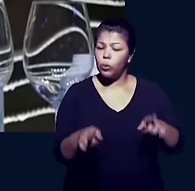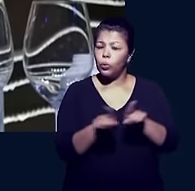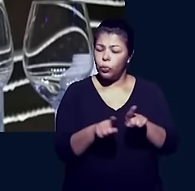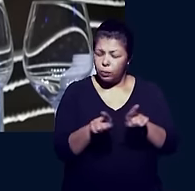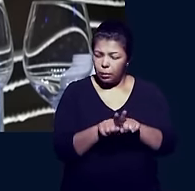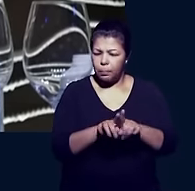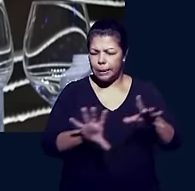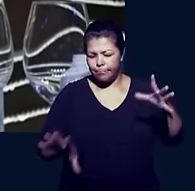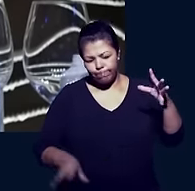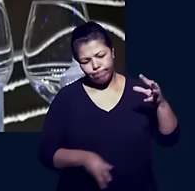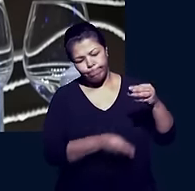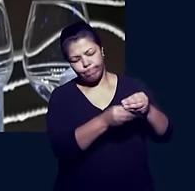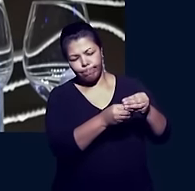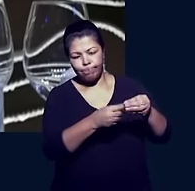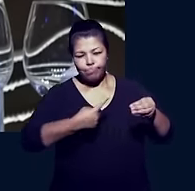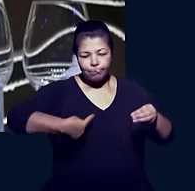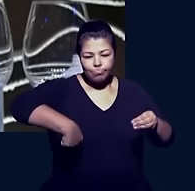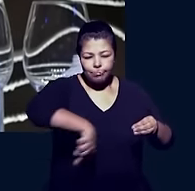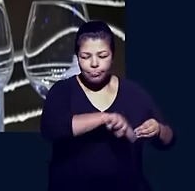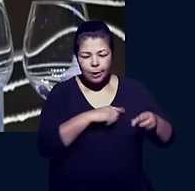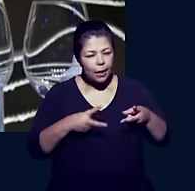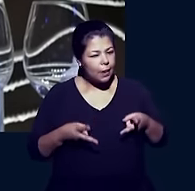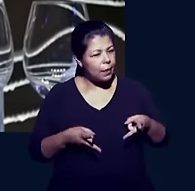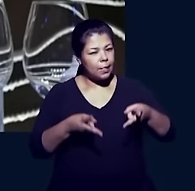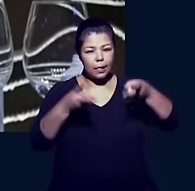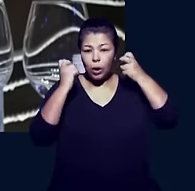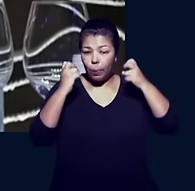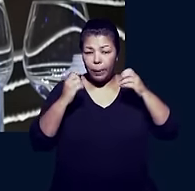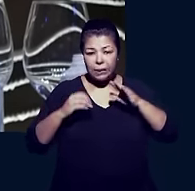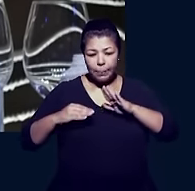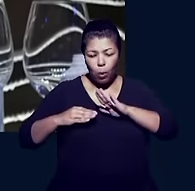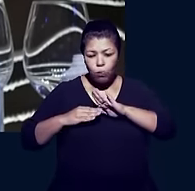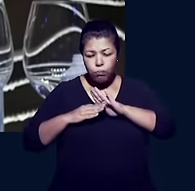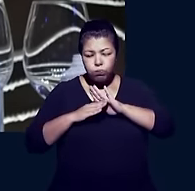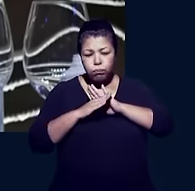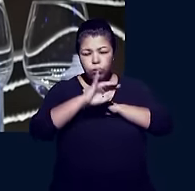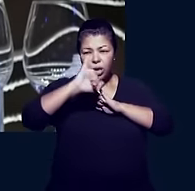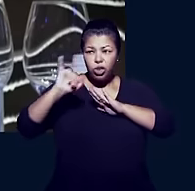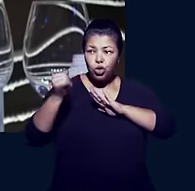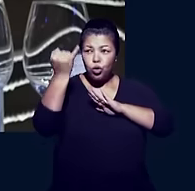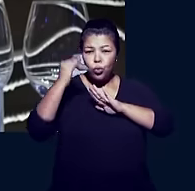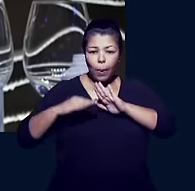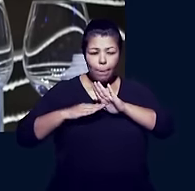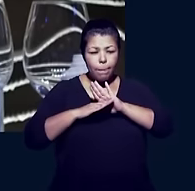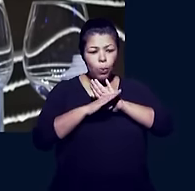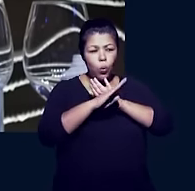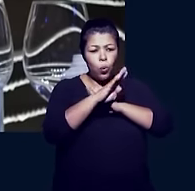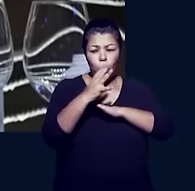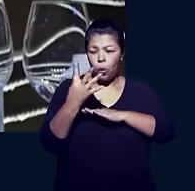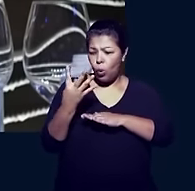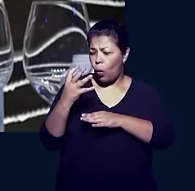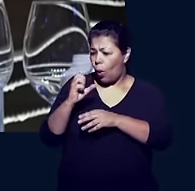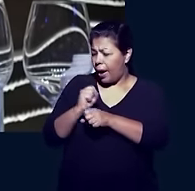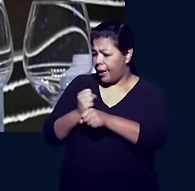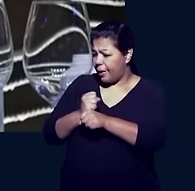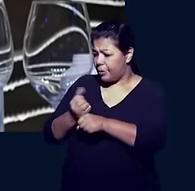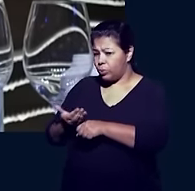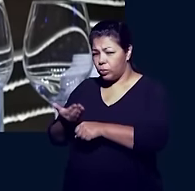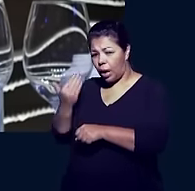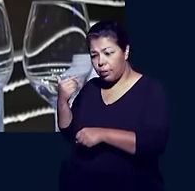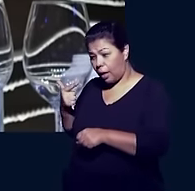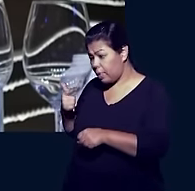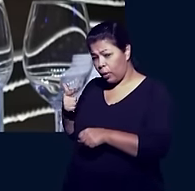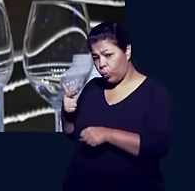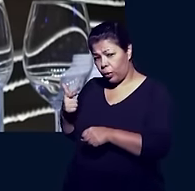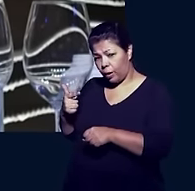gente não está vendo esse aumento de juro tão grande os útimos maior dos últimos 40 anos e bater em vários